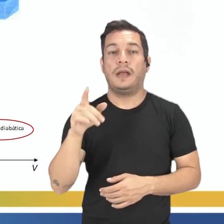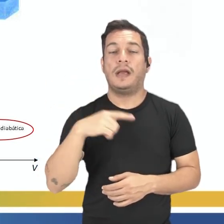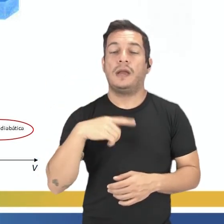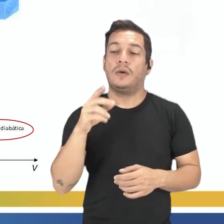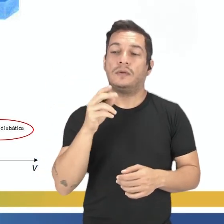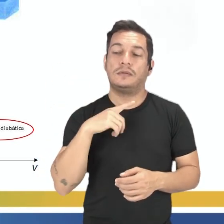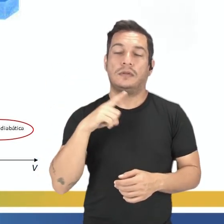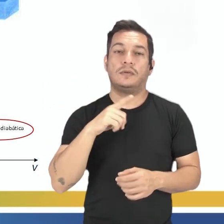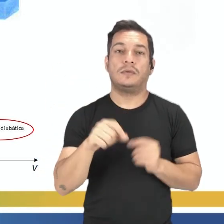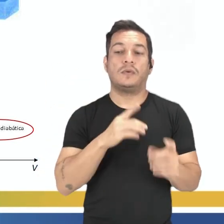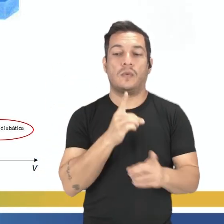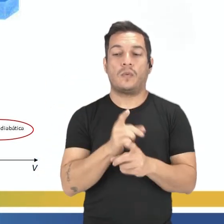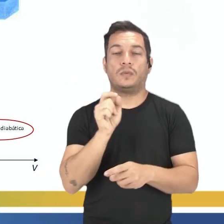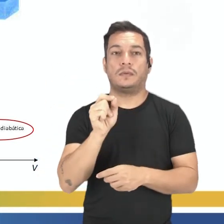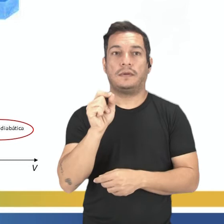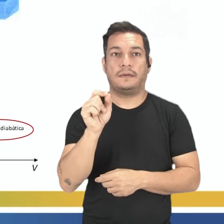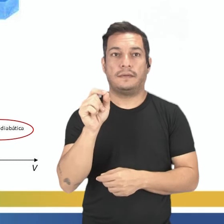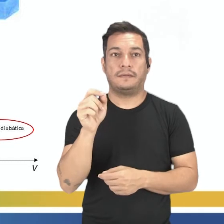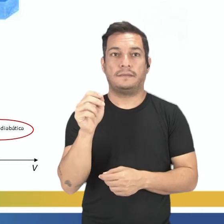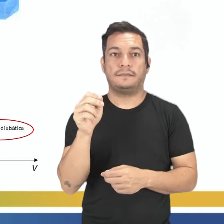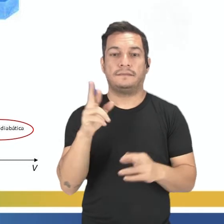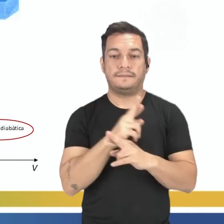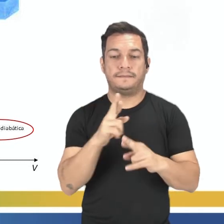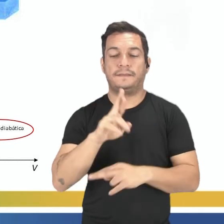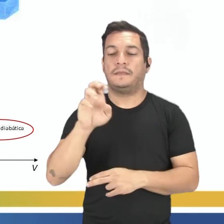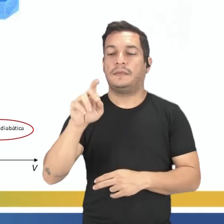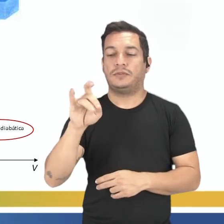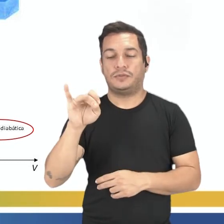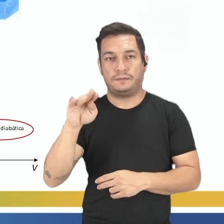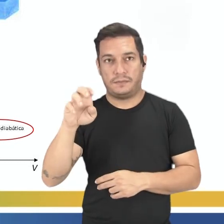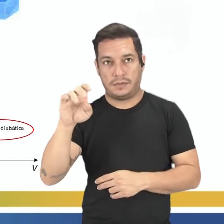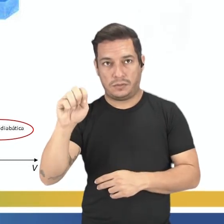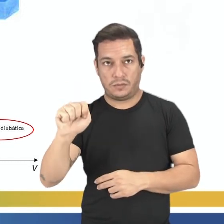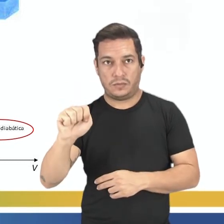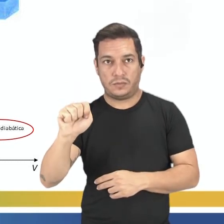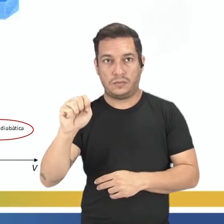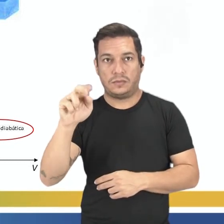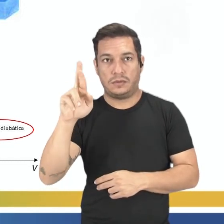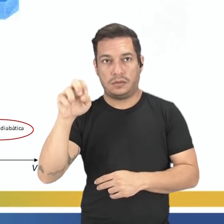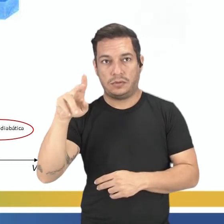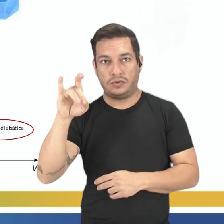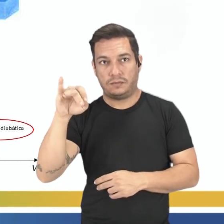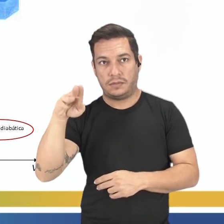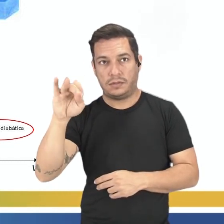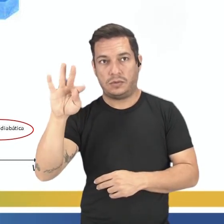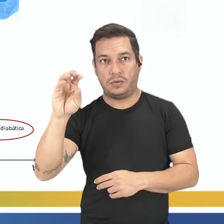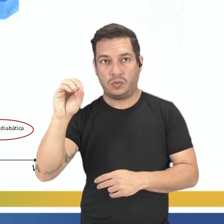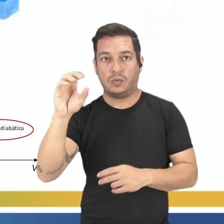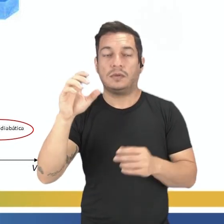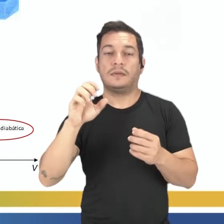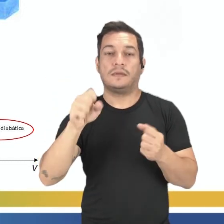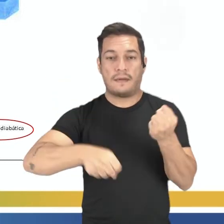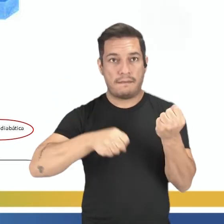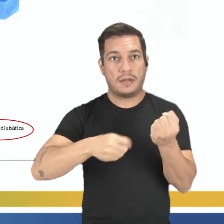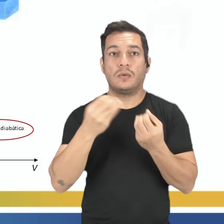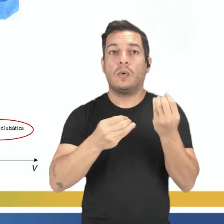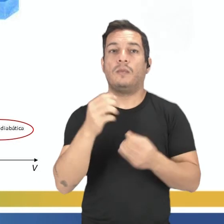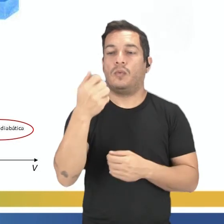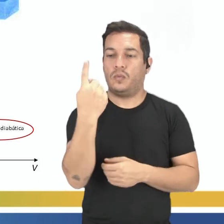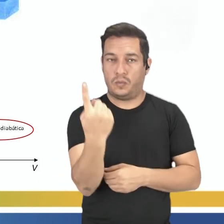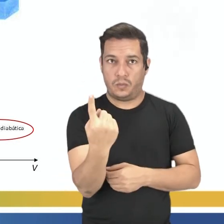chego nessa relação aqui, do rendimento da máquina. O rendimento da máquina também pode ser calculado como